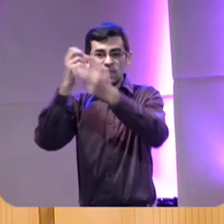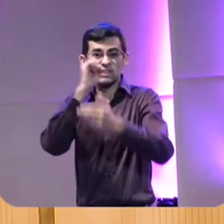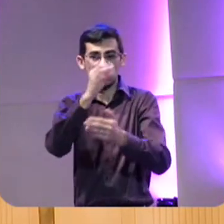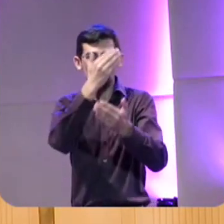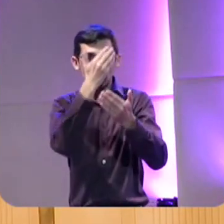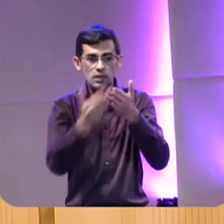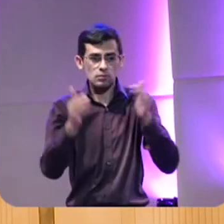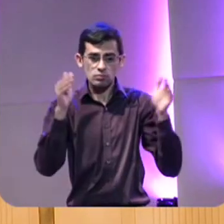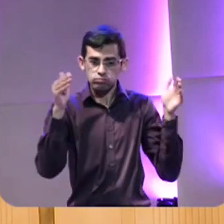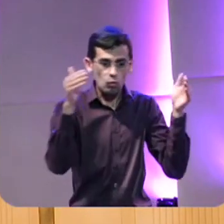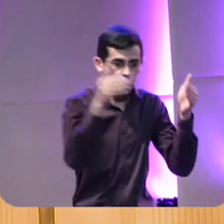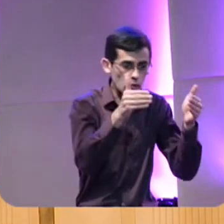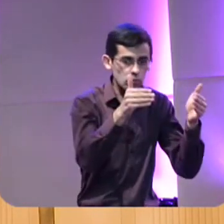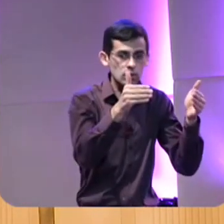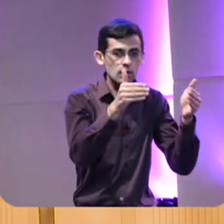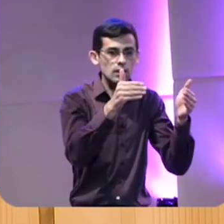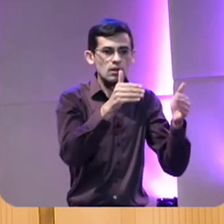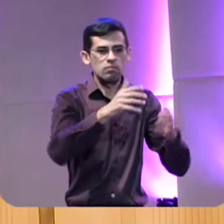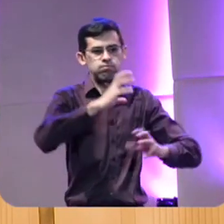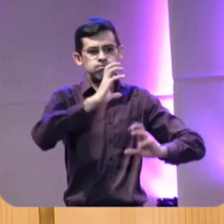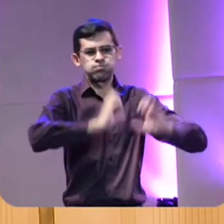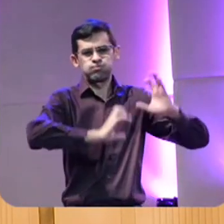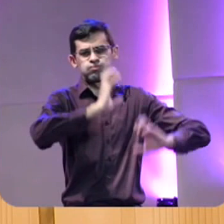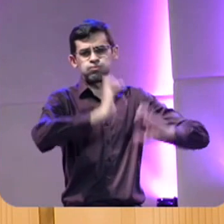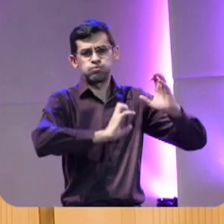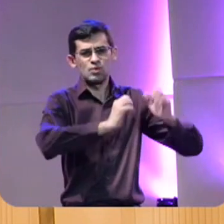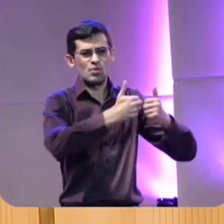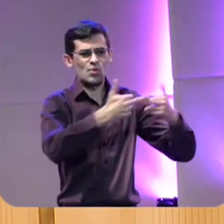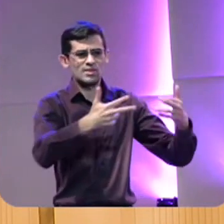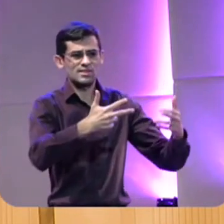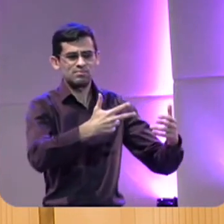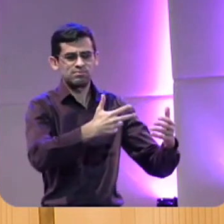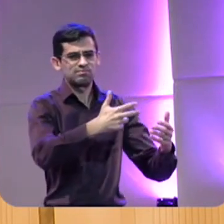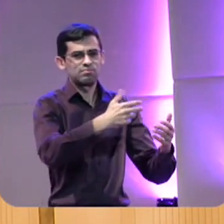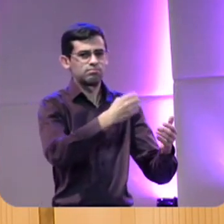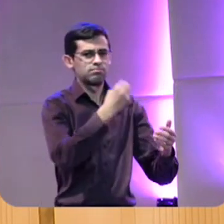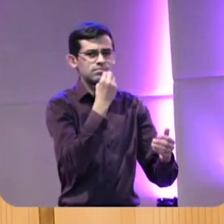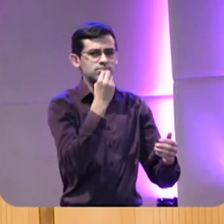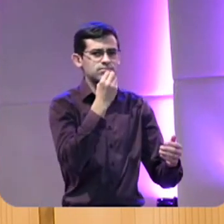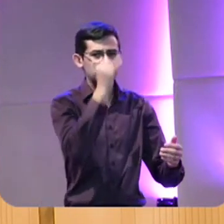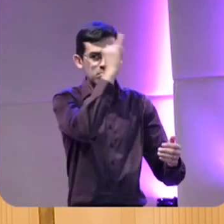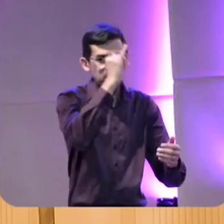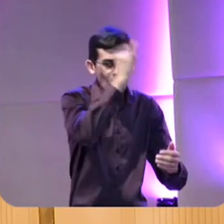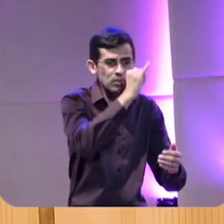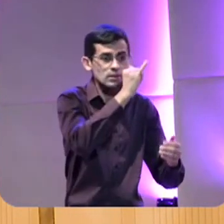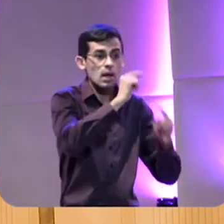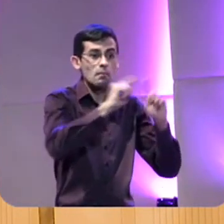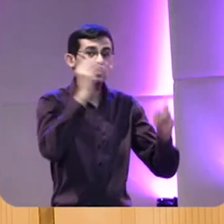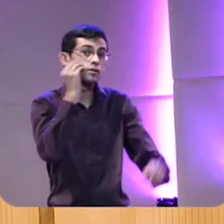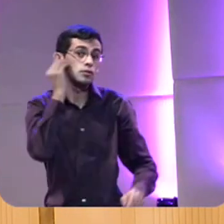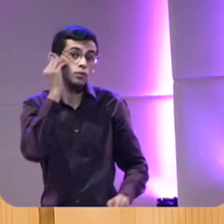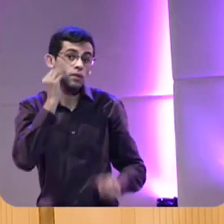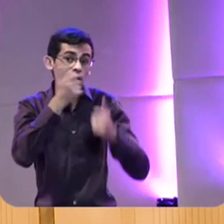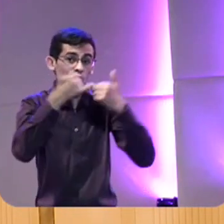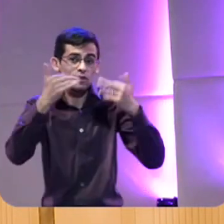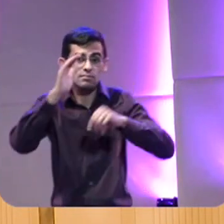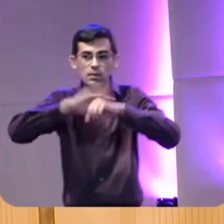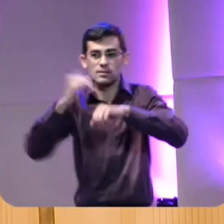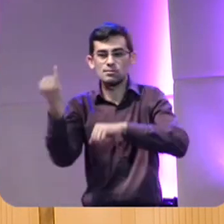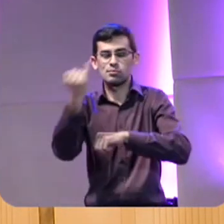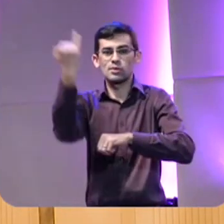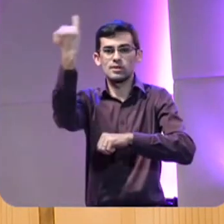essência, nós lutamos por coisas que são periféricas, ao invés de desfrutar o principal e o